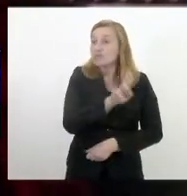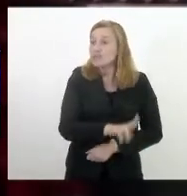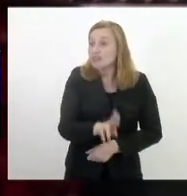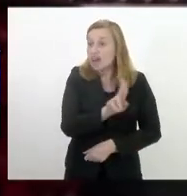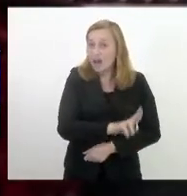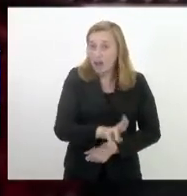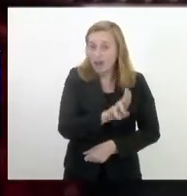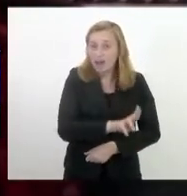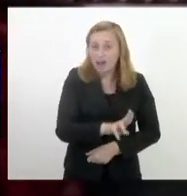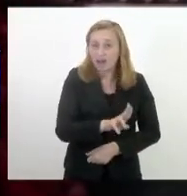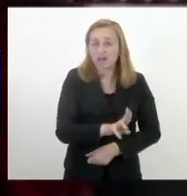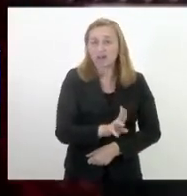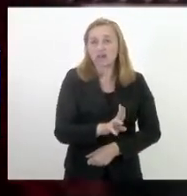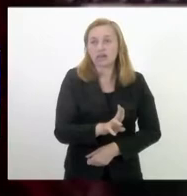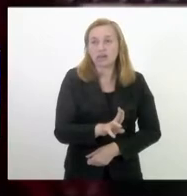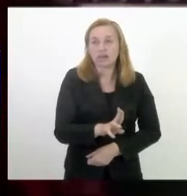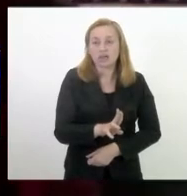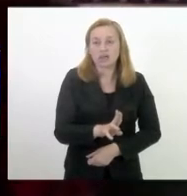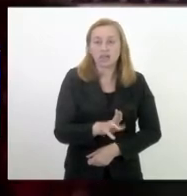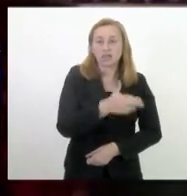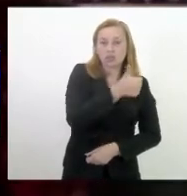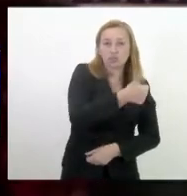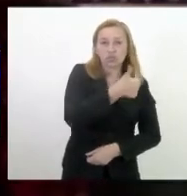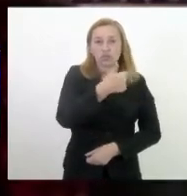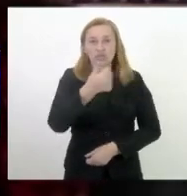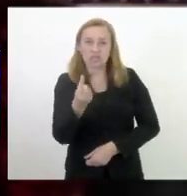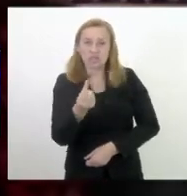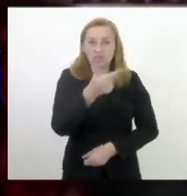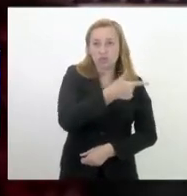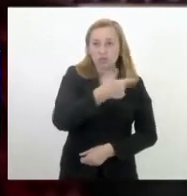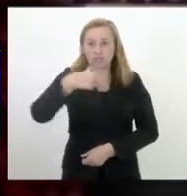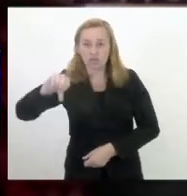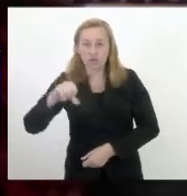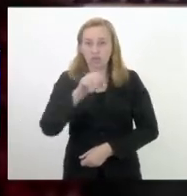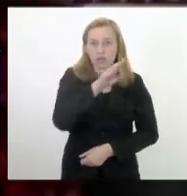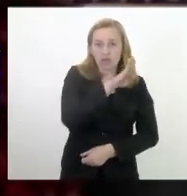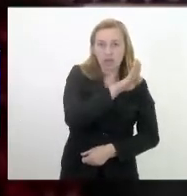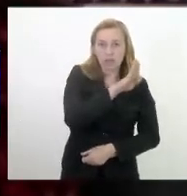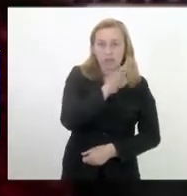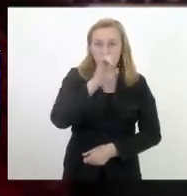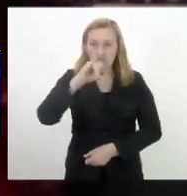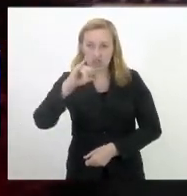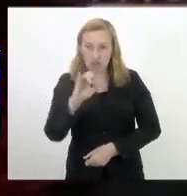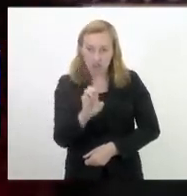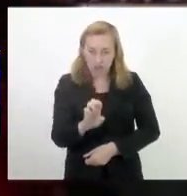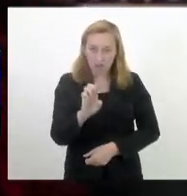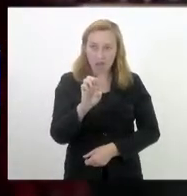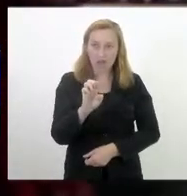terríveis saídas. Entre 2016 e 2019, o IBGE registrou um aumento de quase